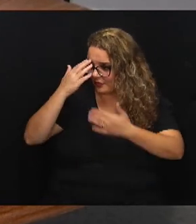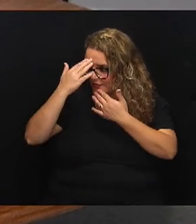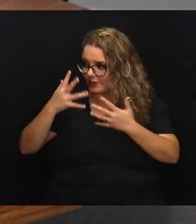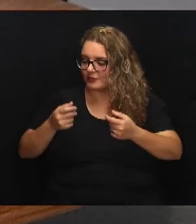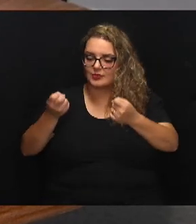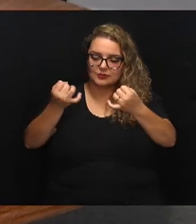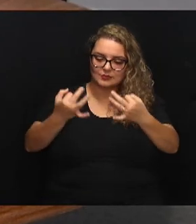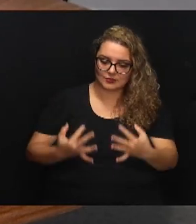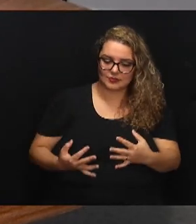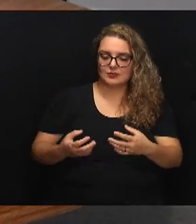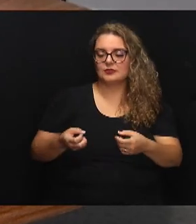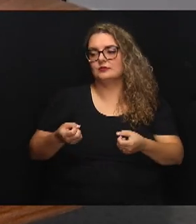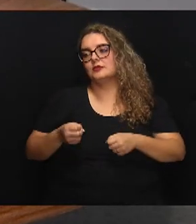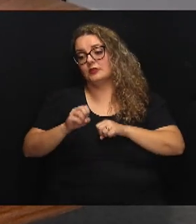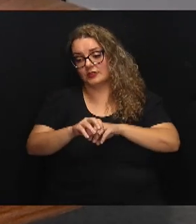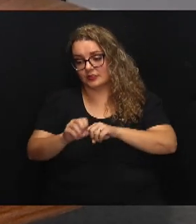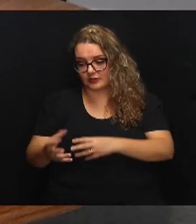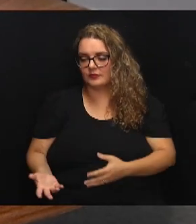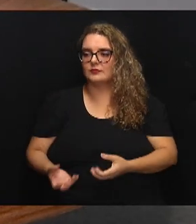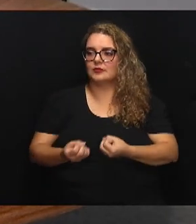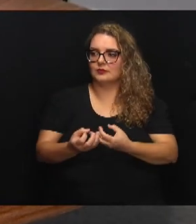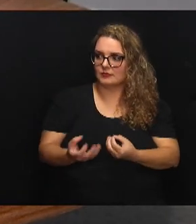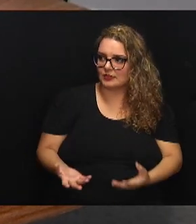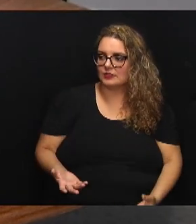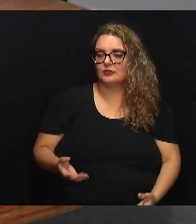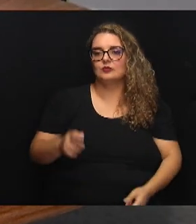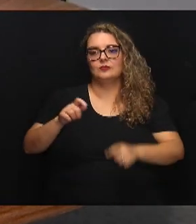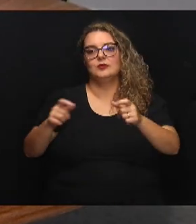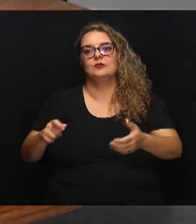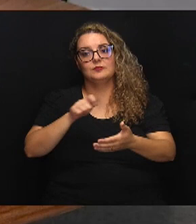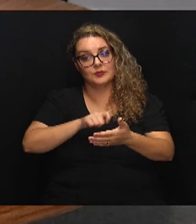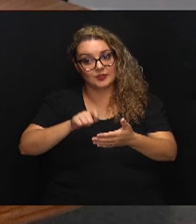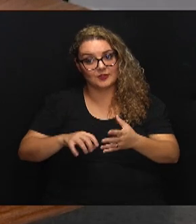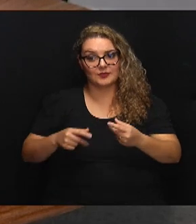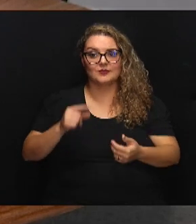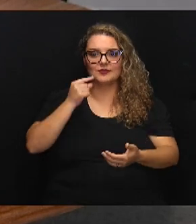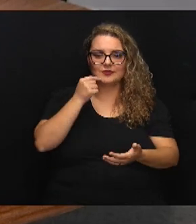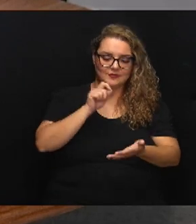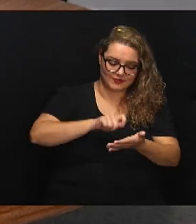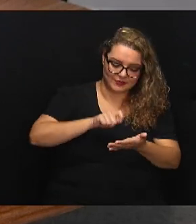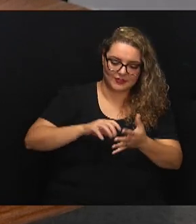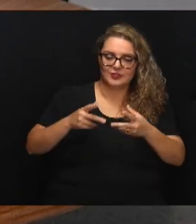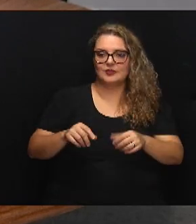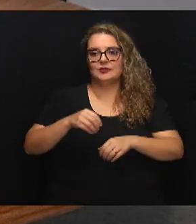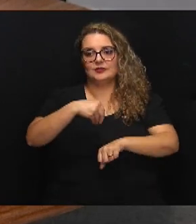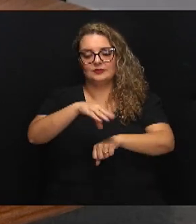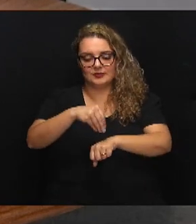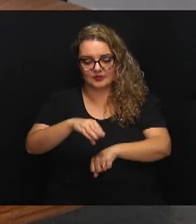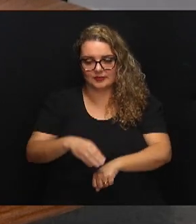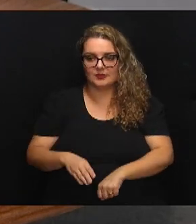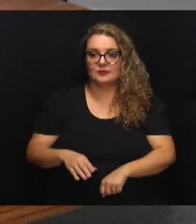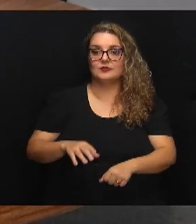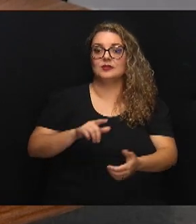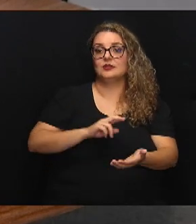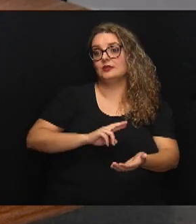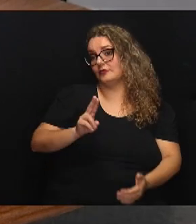explicações, orientações, né? Espero que o pessoal que esteja em casa tenha anotado tudo na ponta do lápis, todas essas dicas para limpar o nome e viver